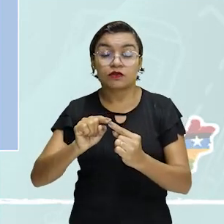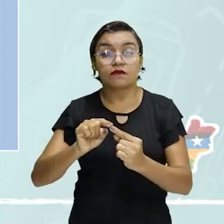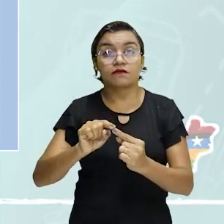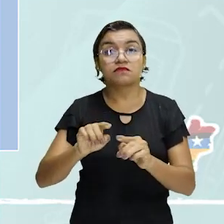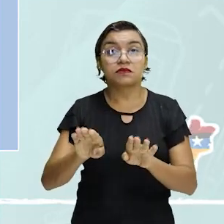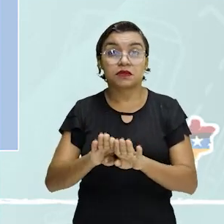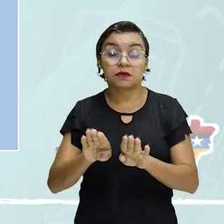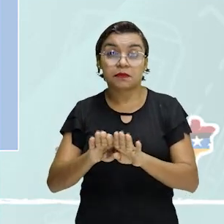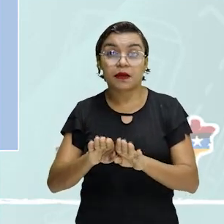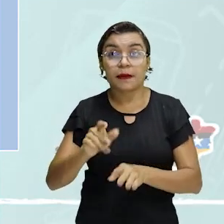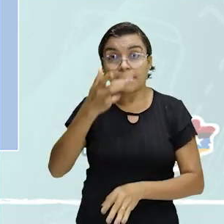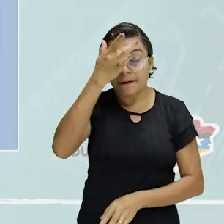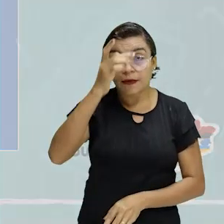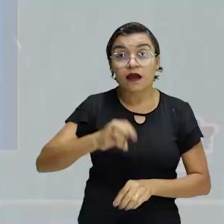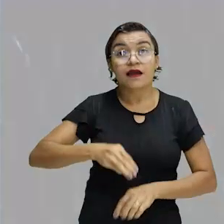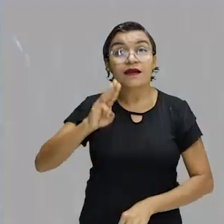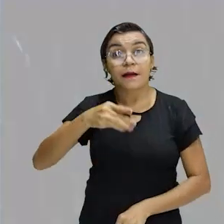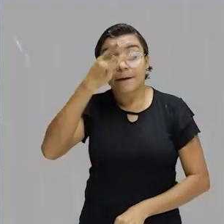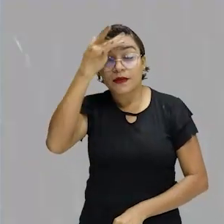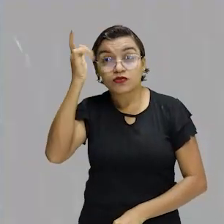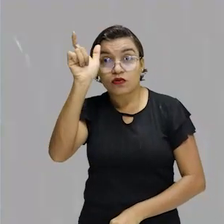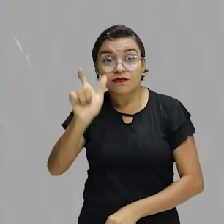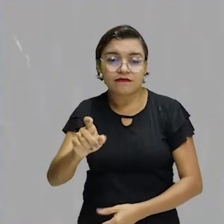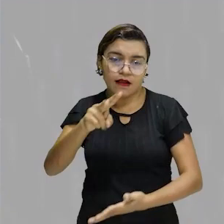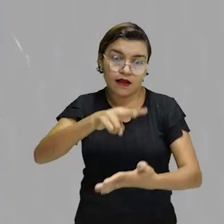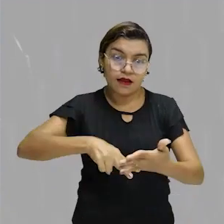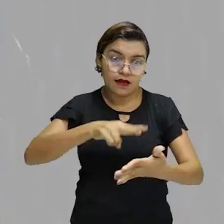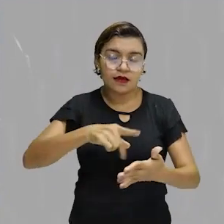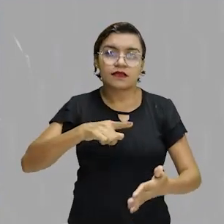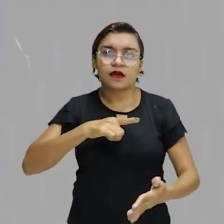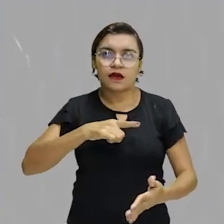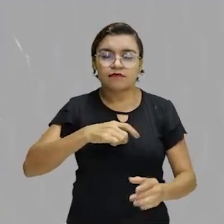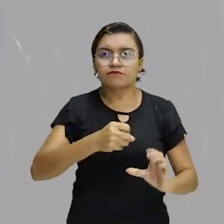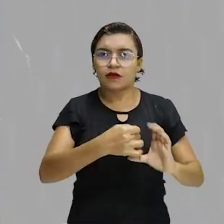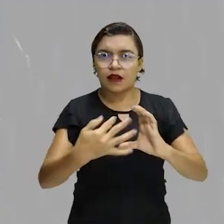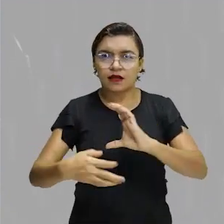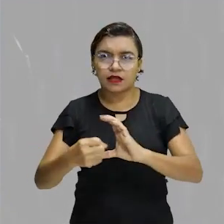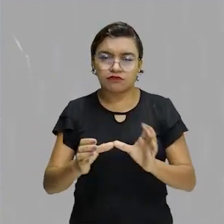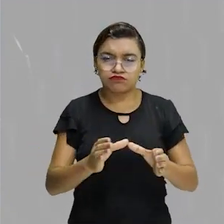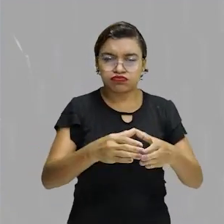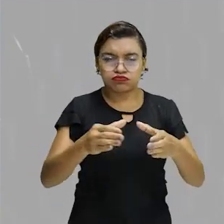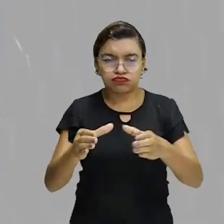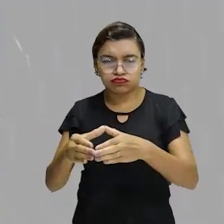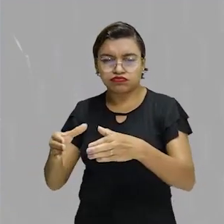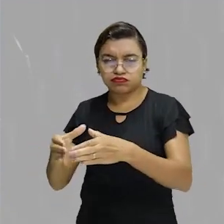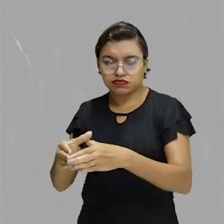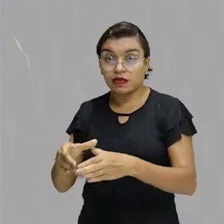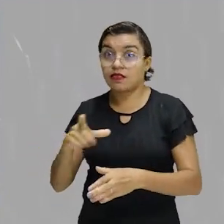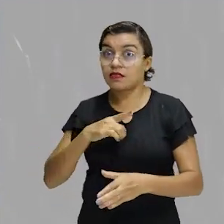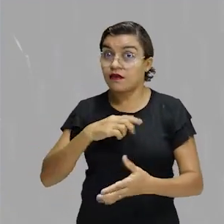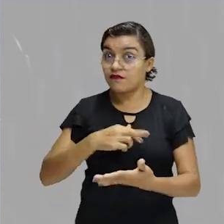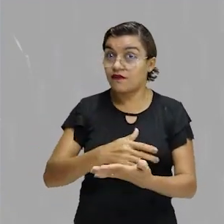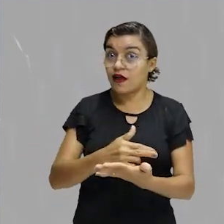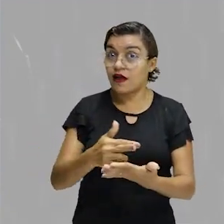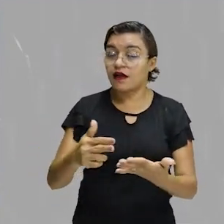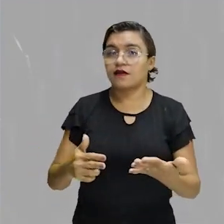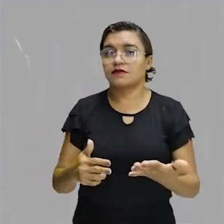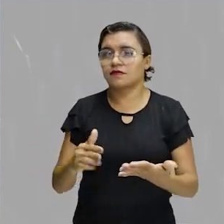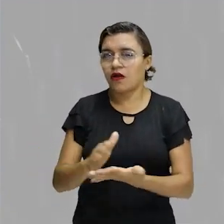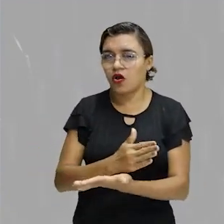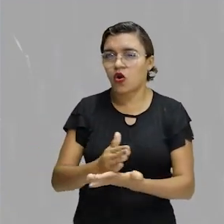quem ele é direcionado, aí nós temos algumas classificações. De novo, existem várias, aqui eu estou citando só